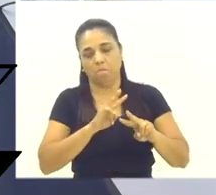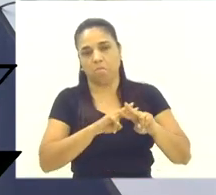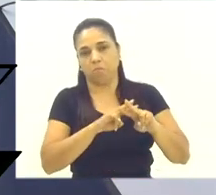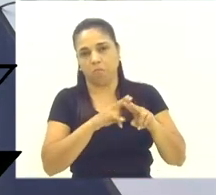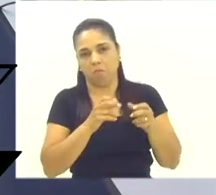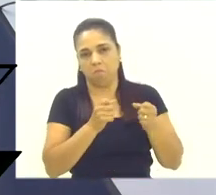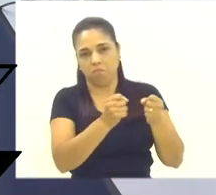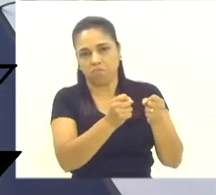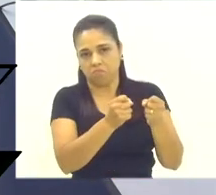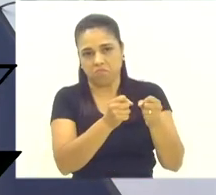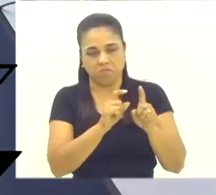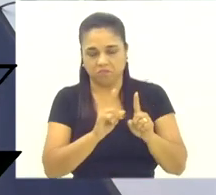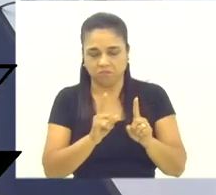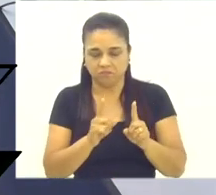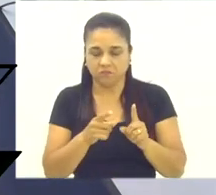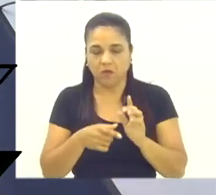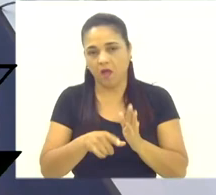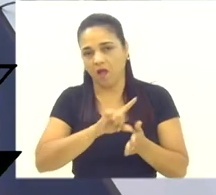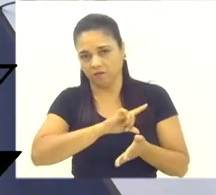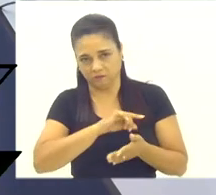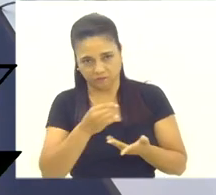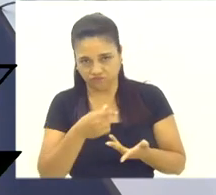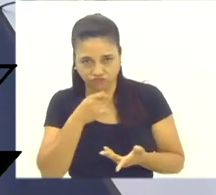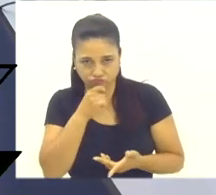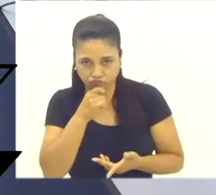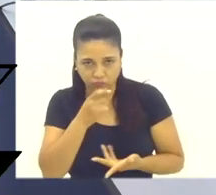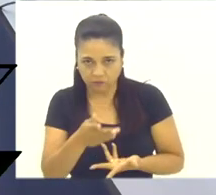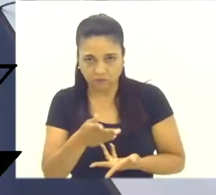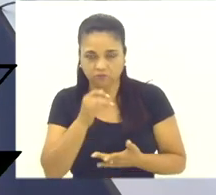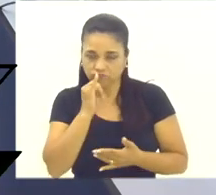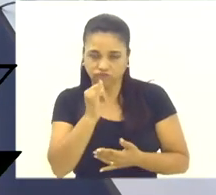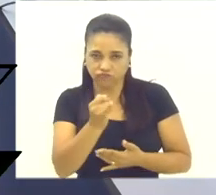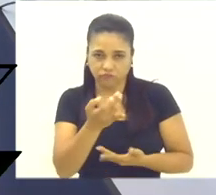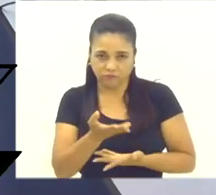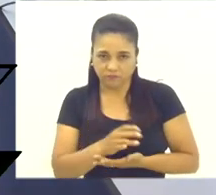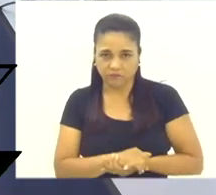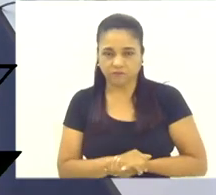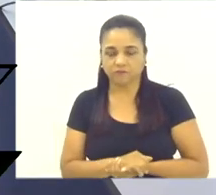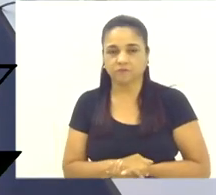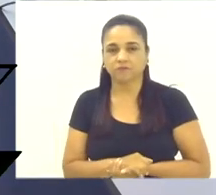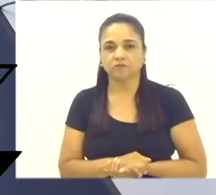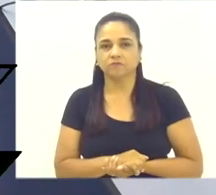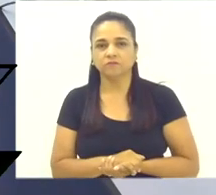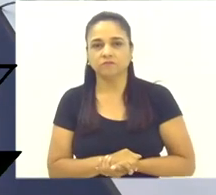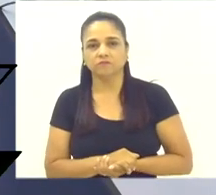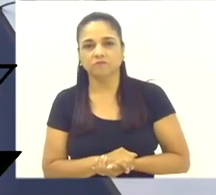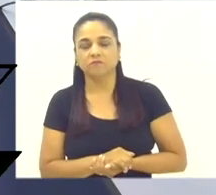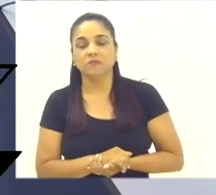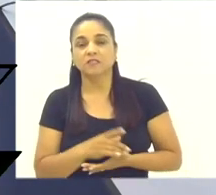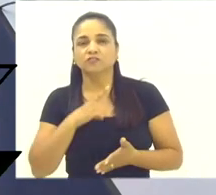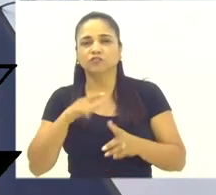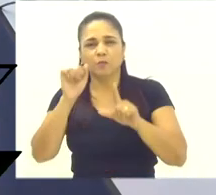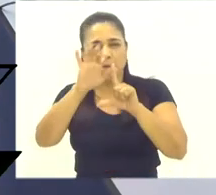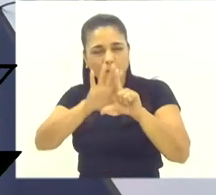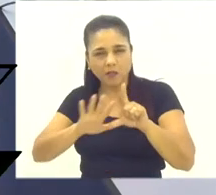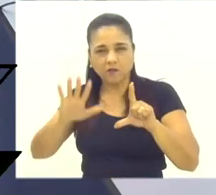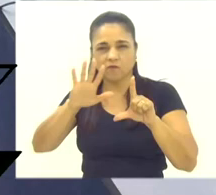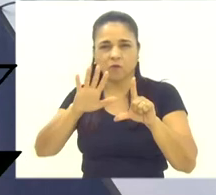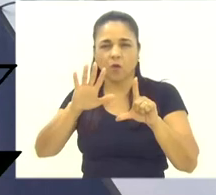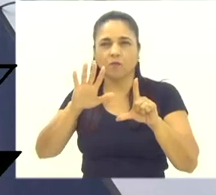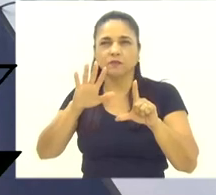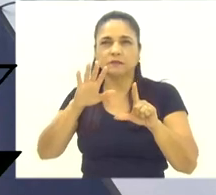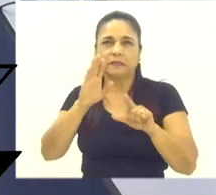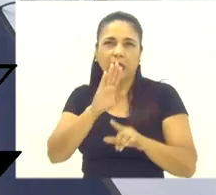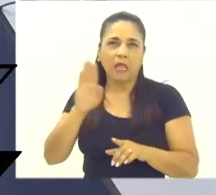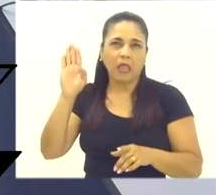a gente teve um A gente fez um tinha uma plataforma nas eleições de acho